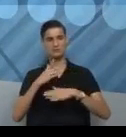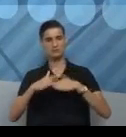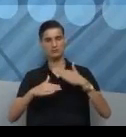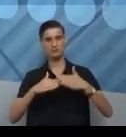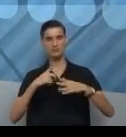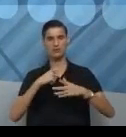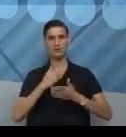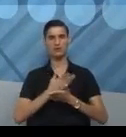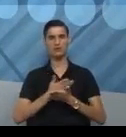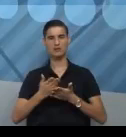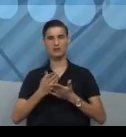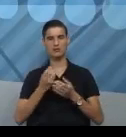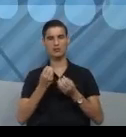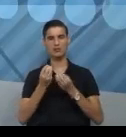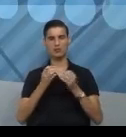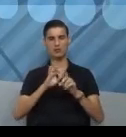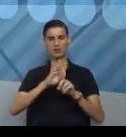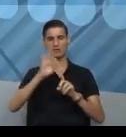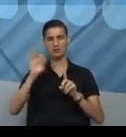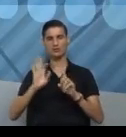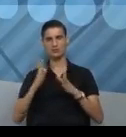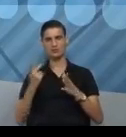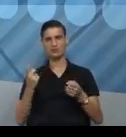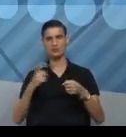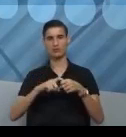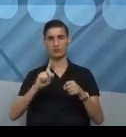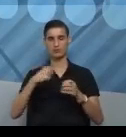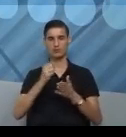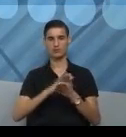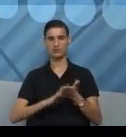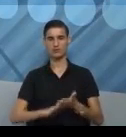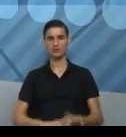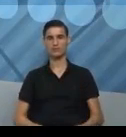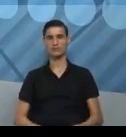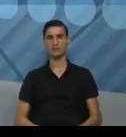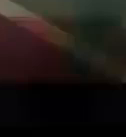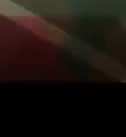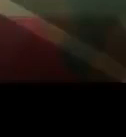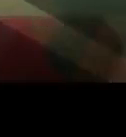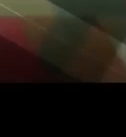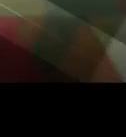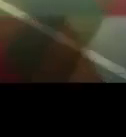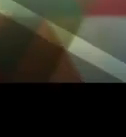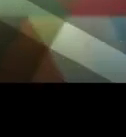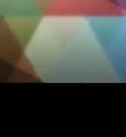aí as condições iniciais de contorno, e eu já venho com a próxima situação.